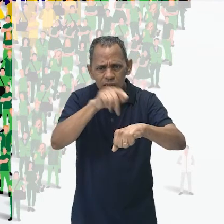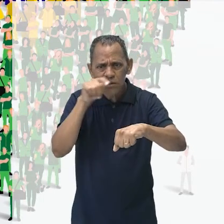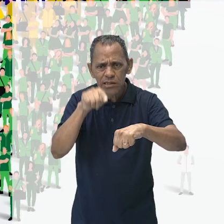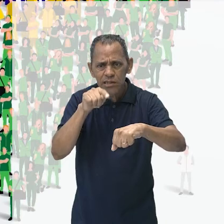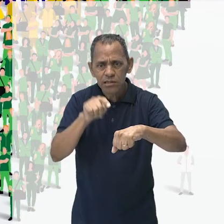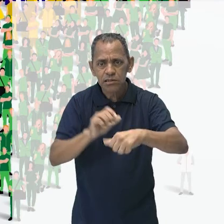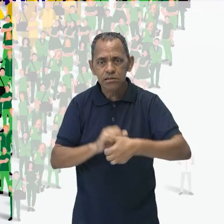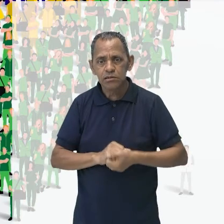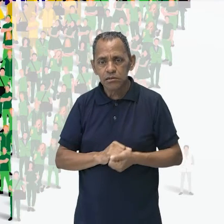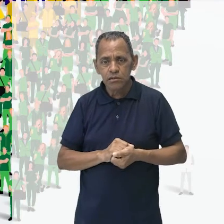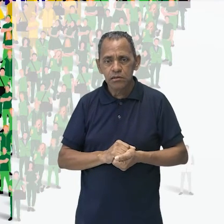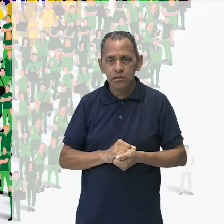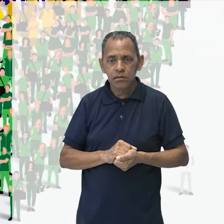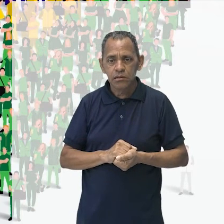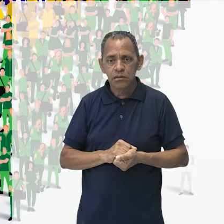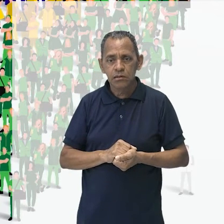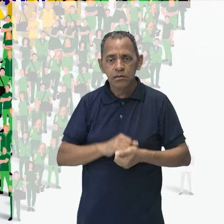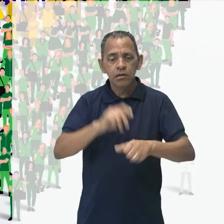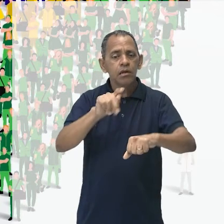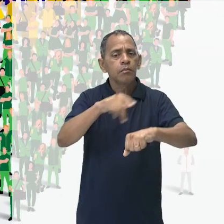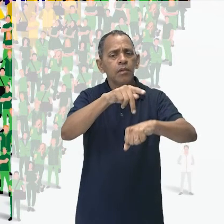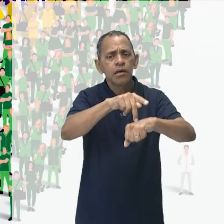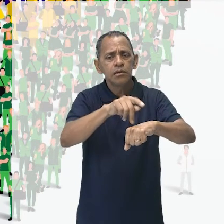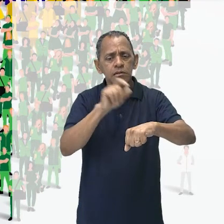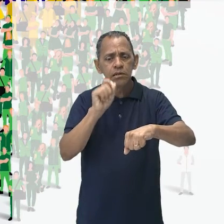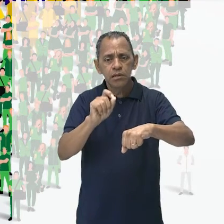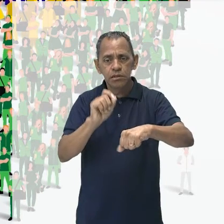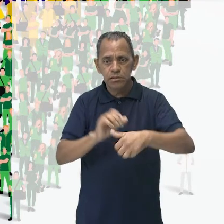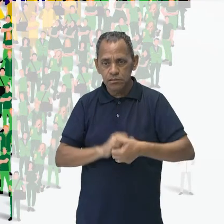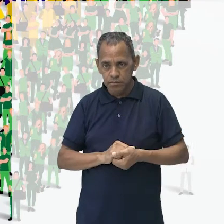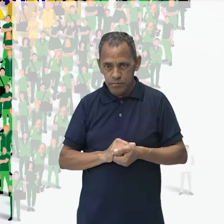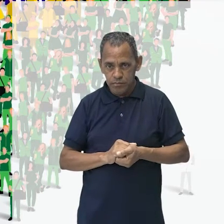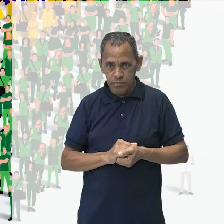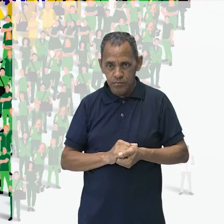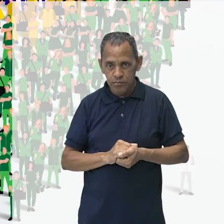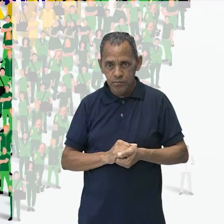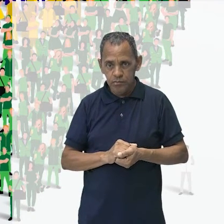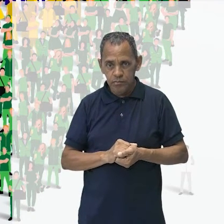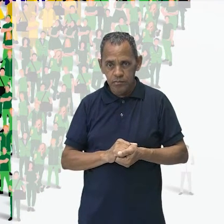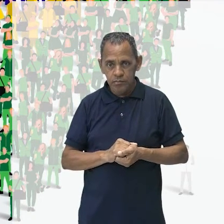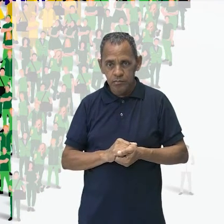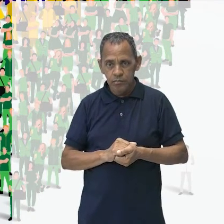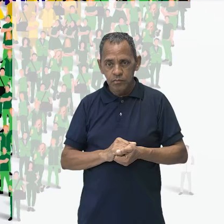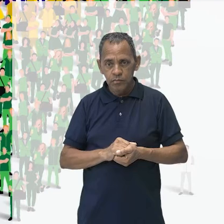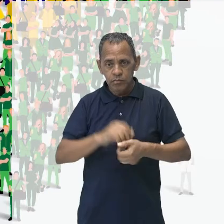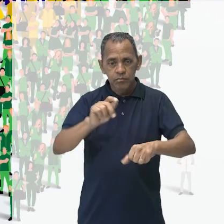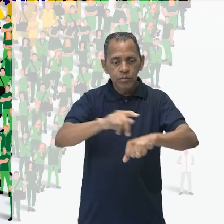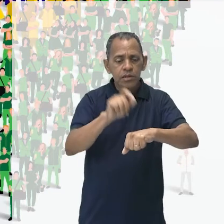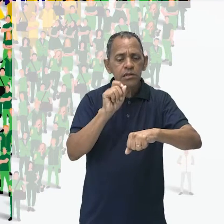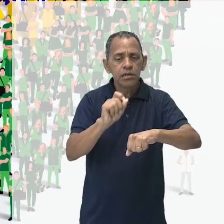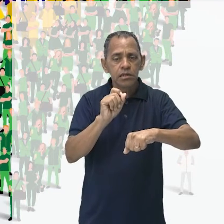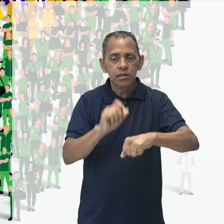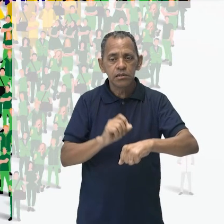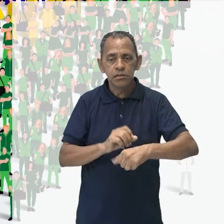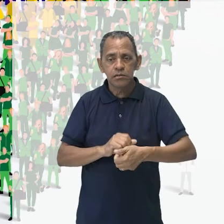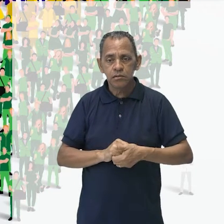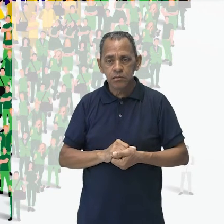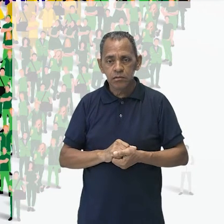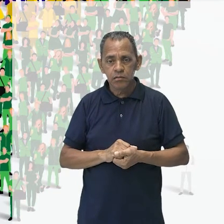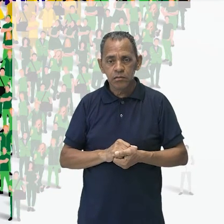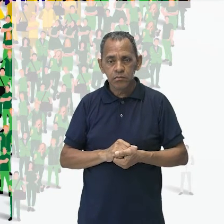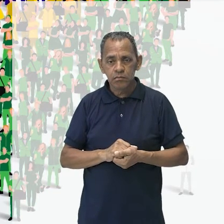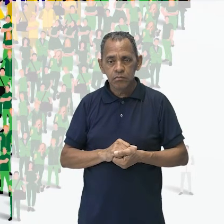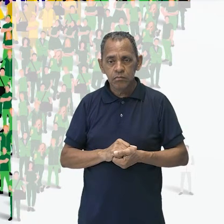esse? Que país é esse? Que país é esse?